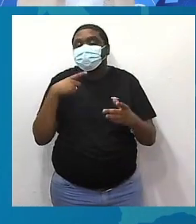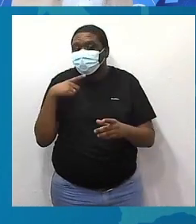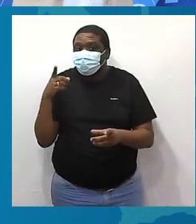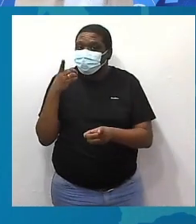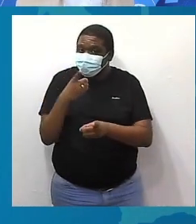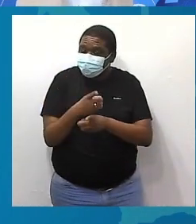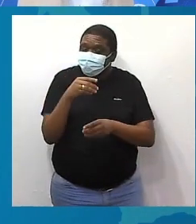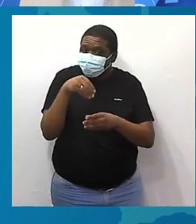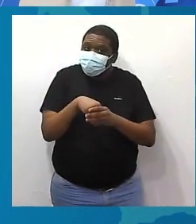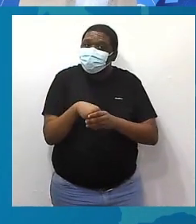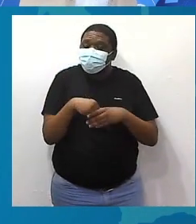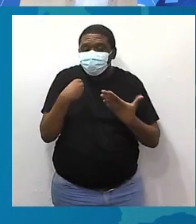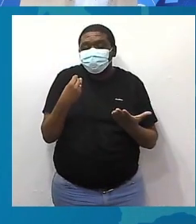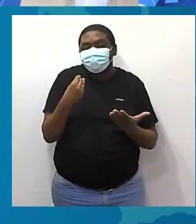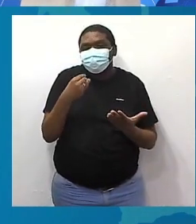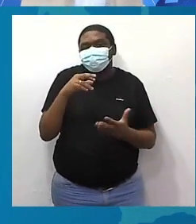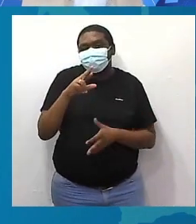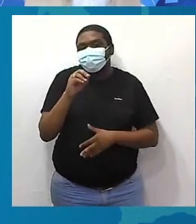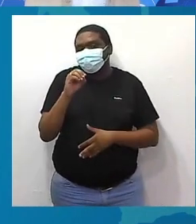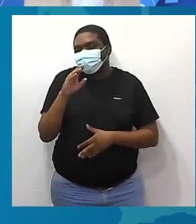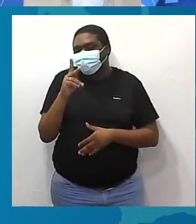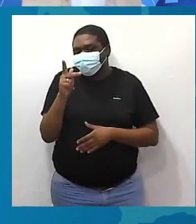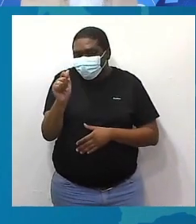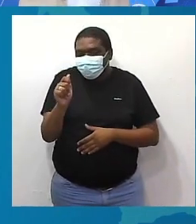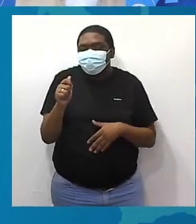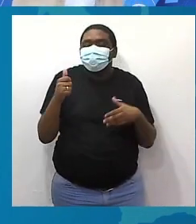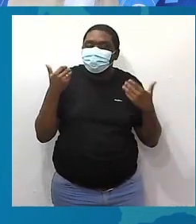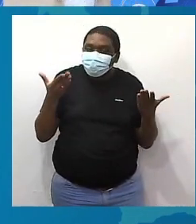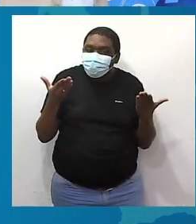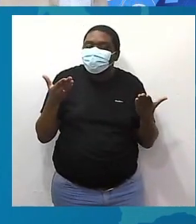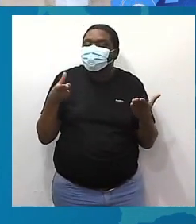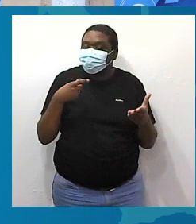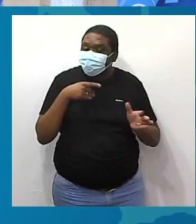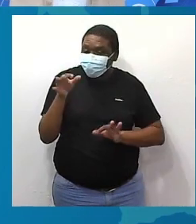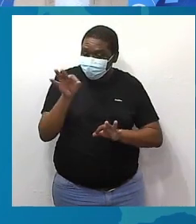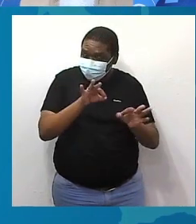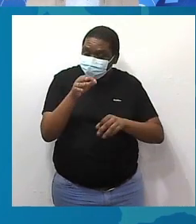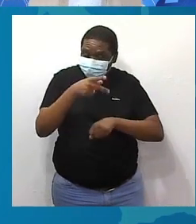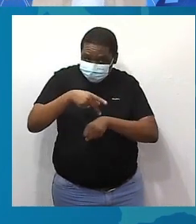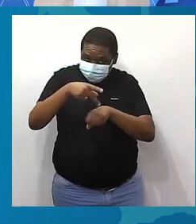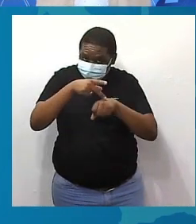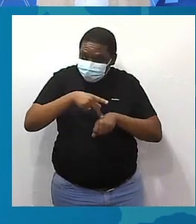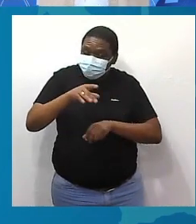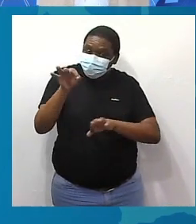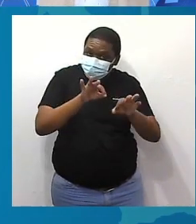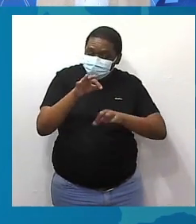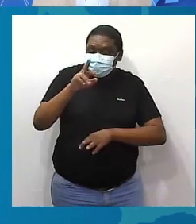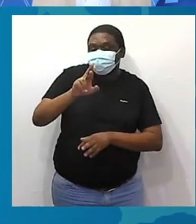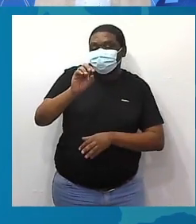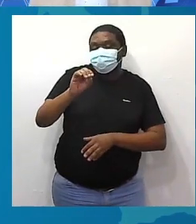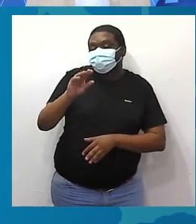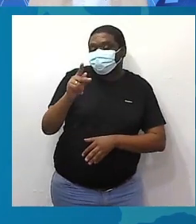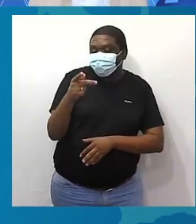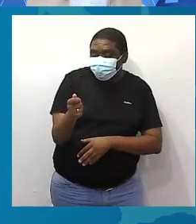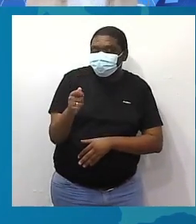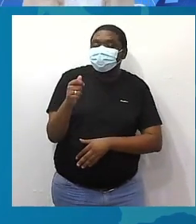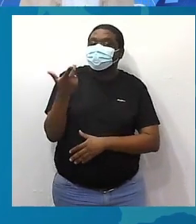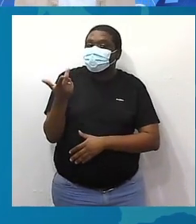encontrados justamente nas rochas. Assim, para ver a formação dessas rochas, é necessário que